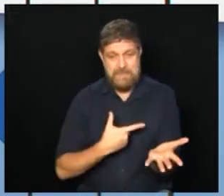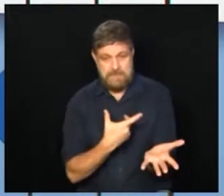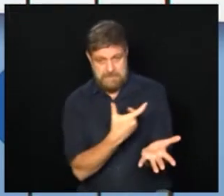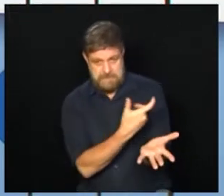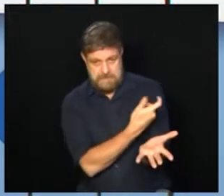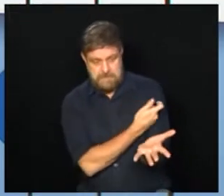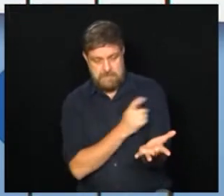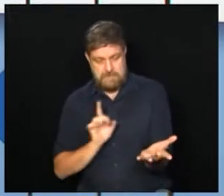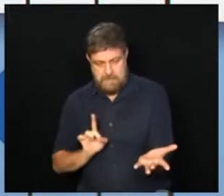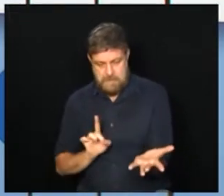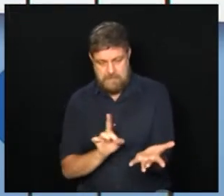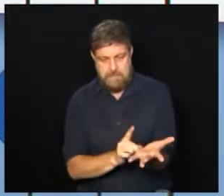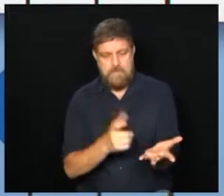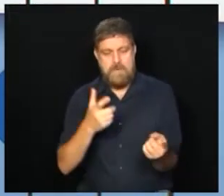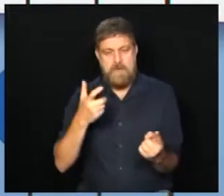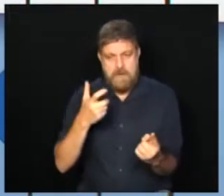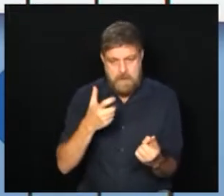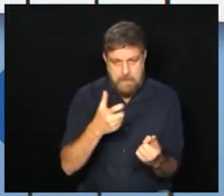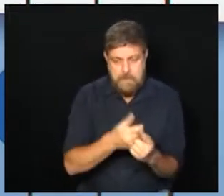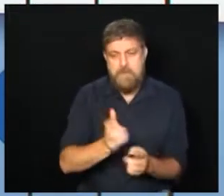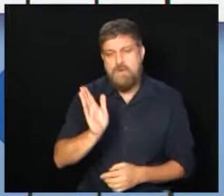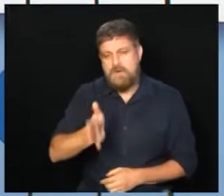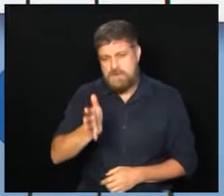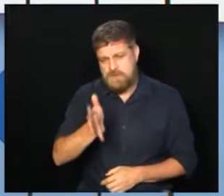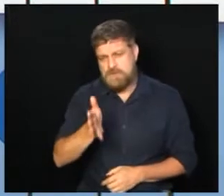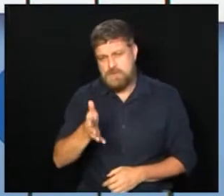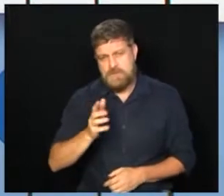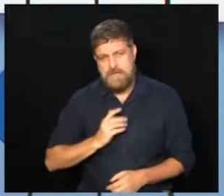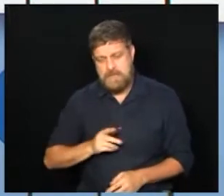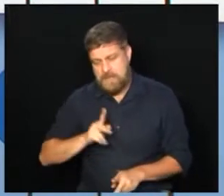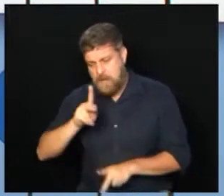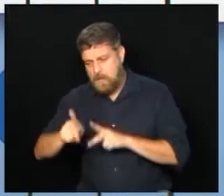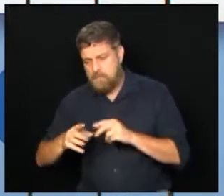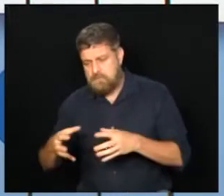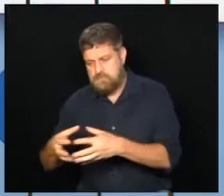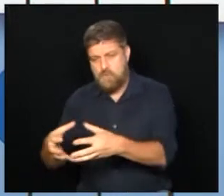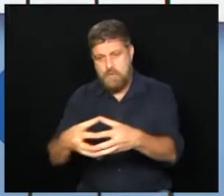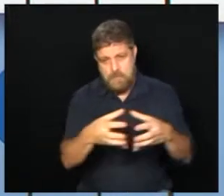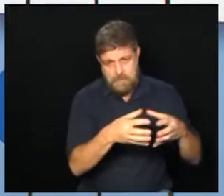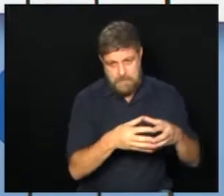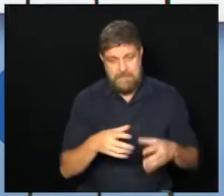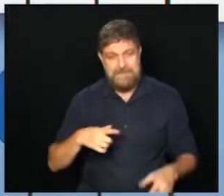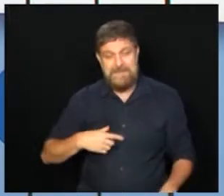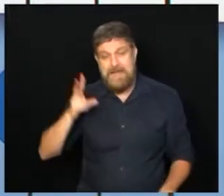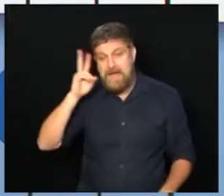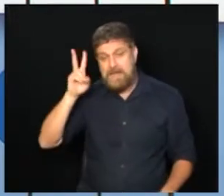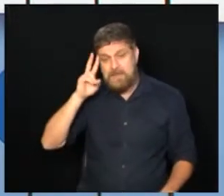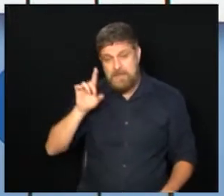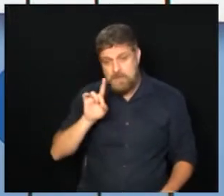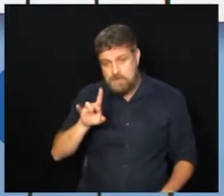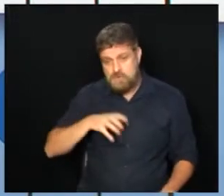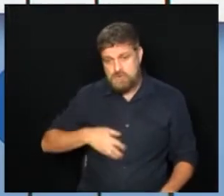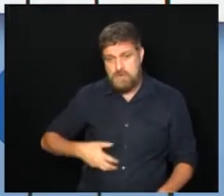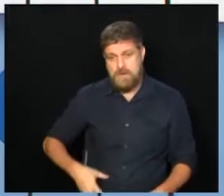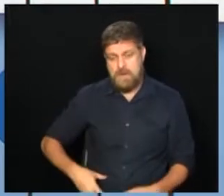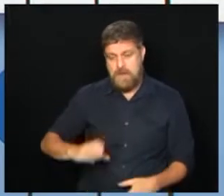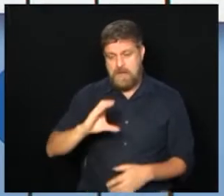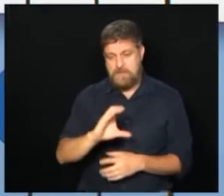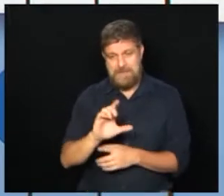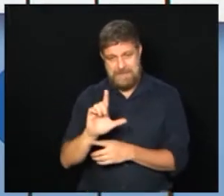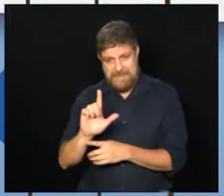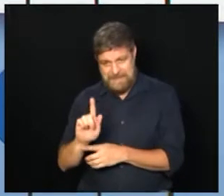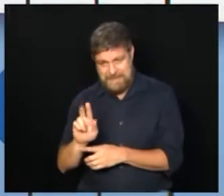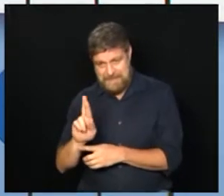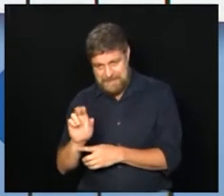cidade, que já fazem a imunização dos demais públicos, lembrando que apenas as unidades do Campina Grande,